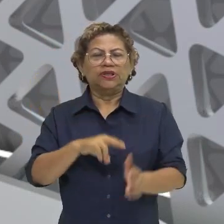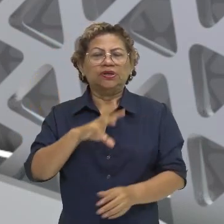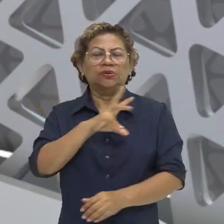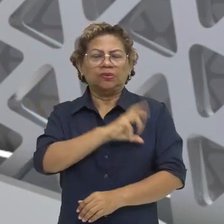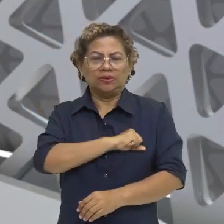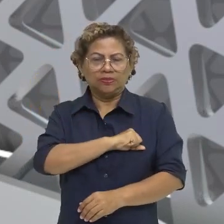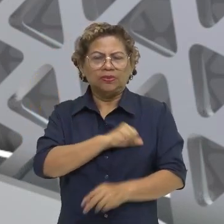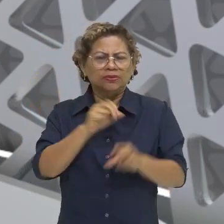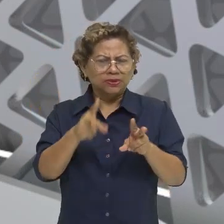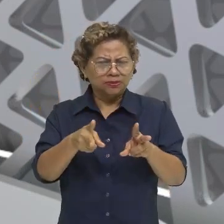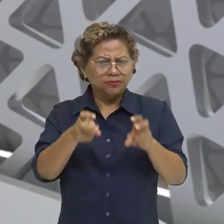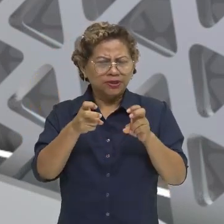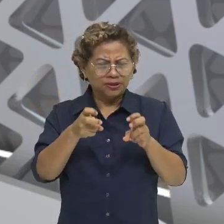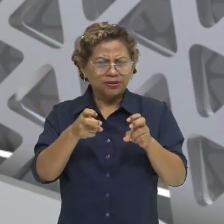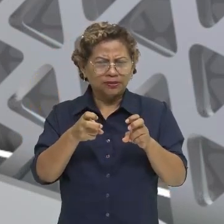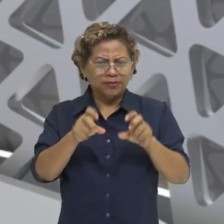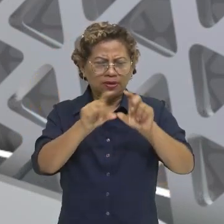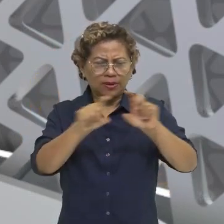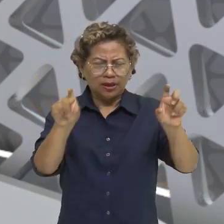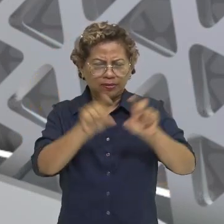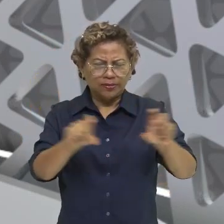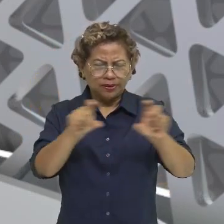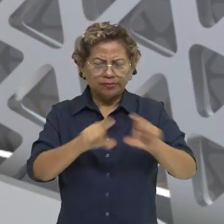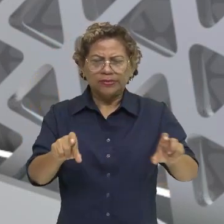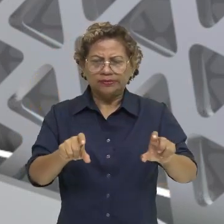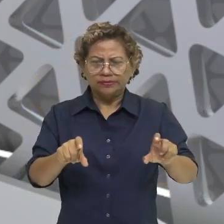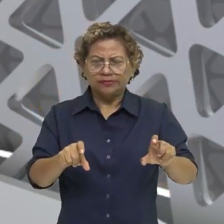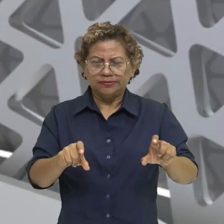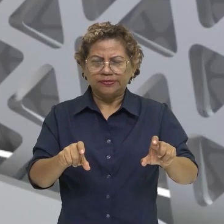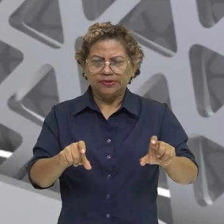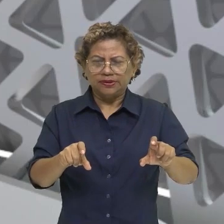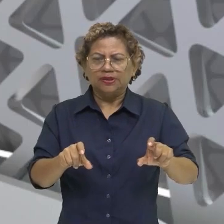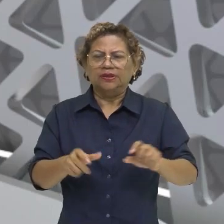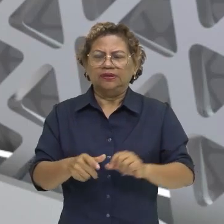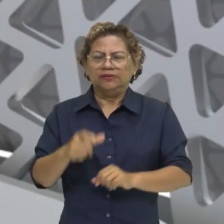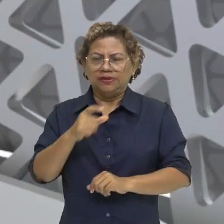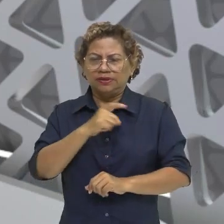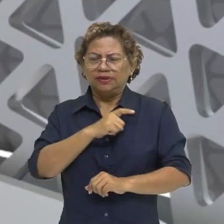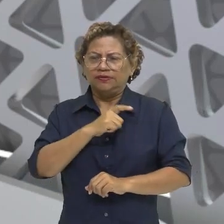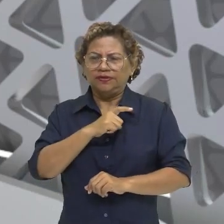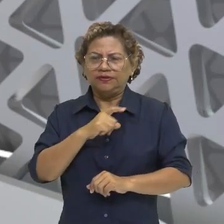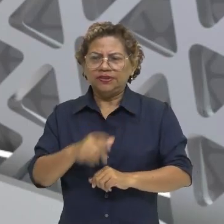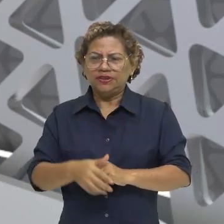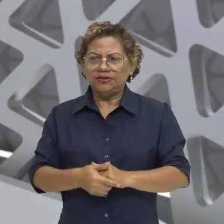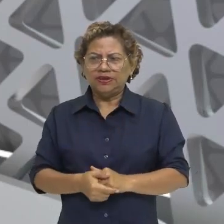Perceba, né, aí um mundo de figuras de linguagem, né, a linguagem